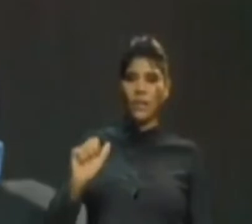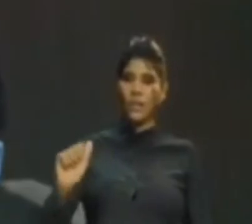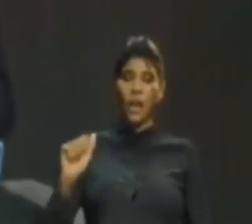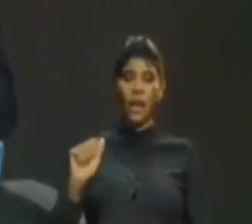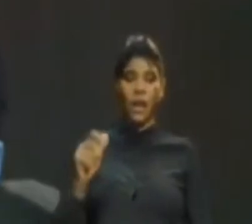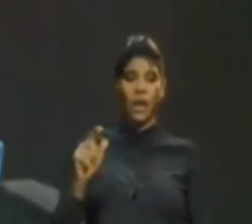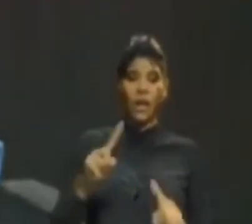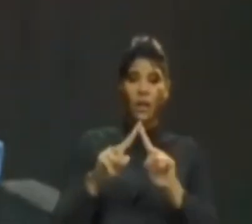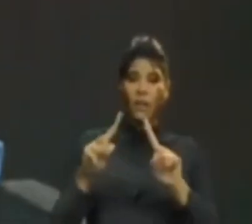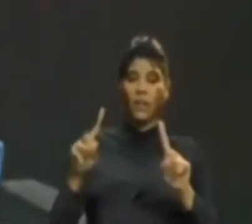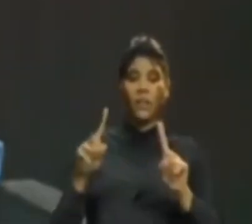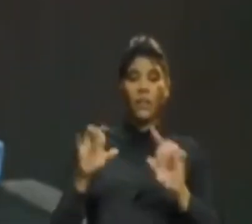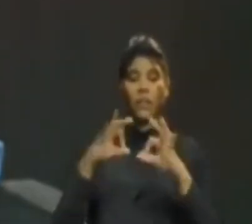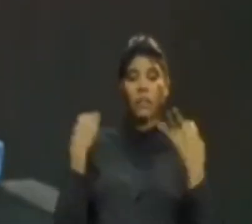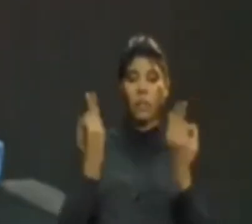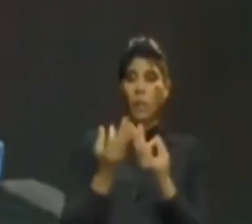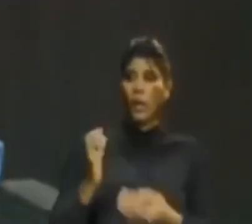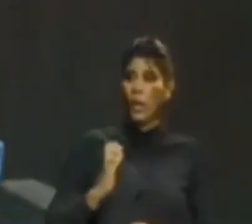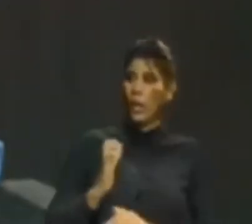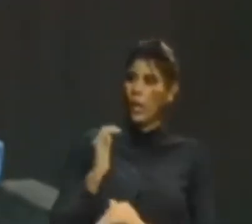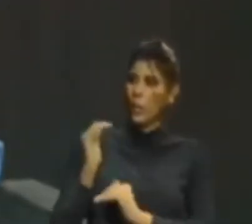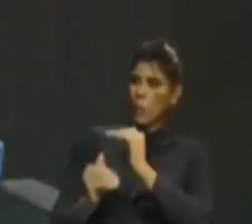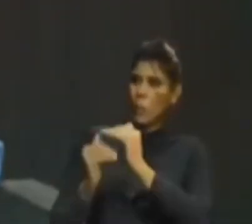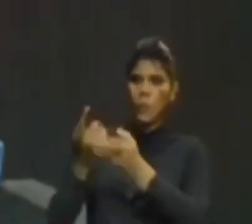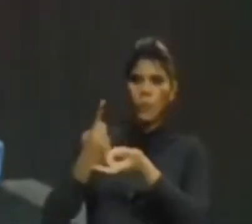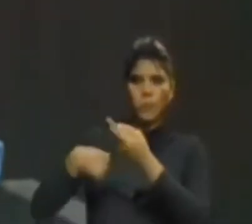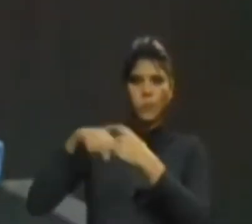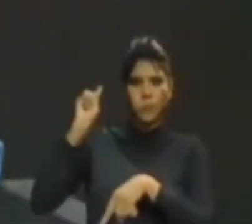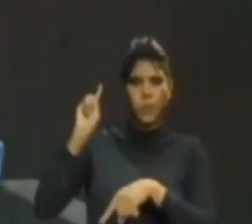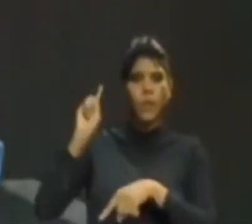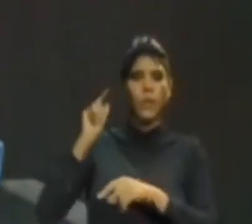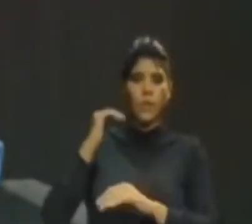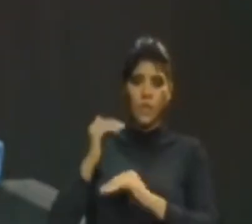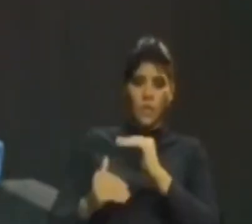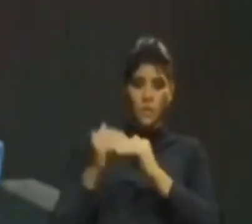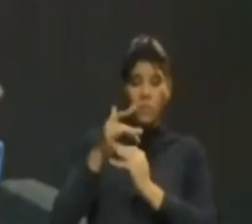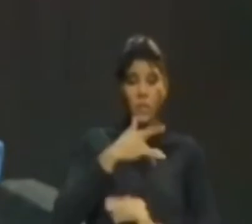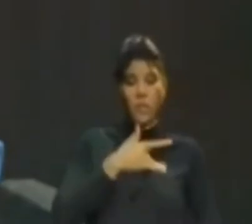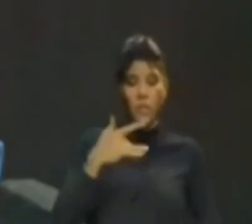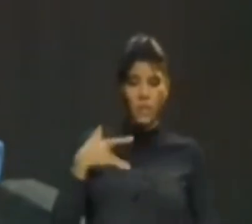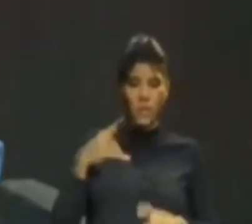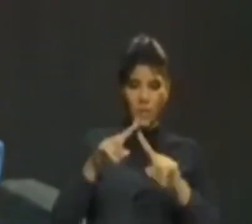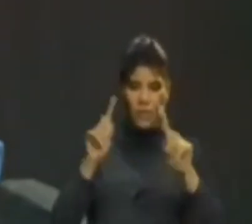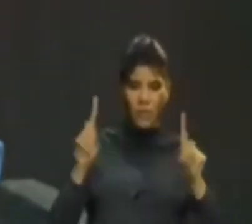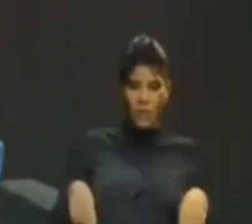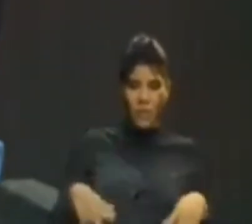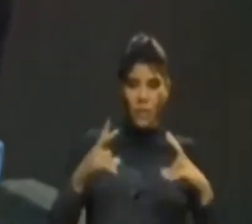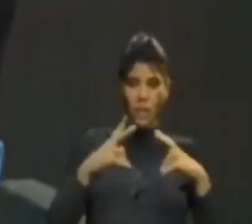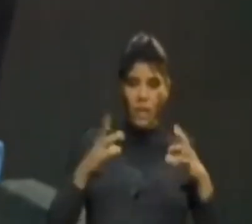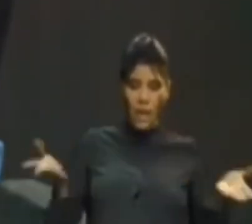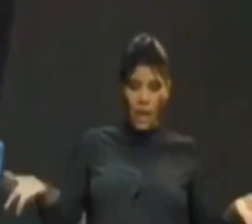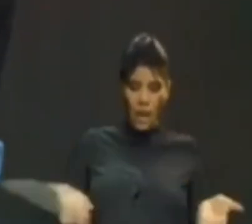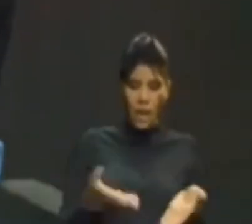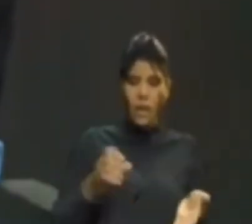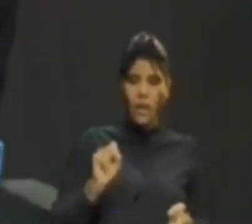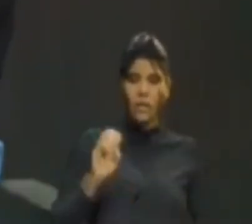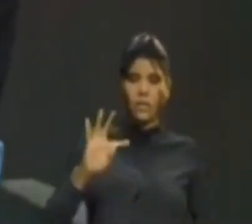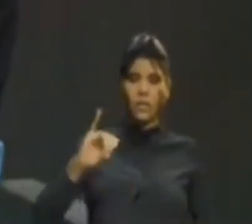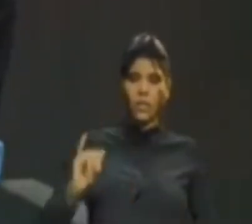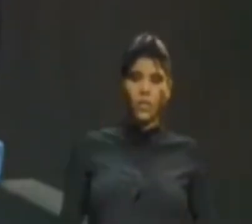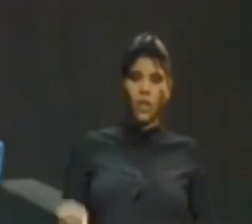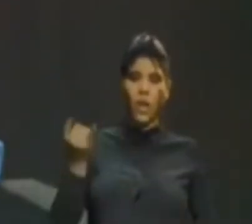bilionários não é o crescimento do mercado de saúde privada e aí nesse momento STJ tem-se decidindo